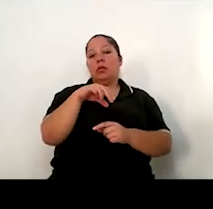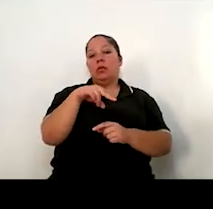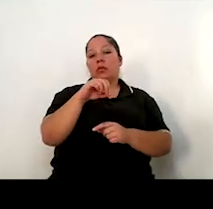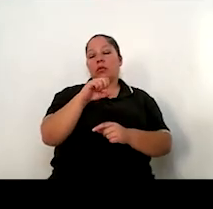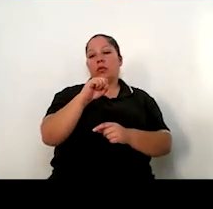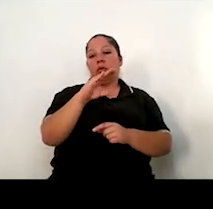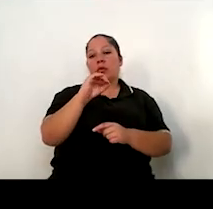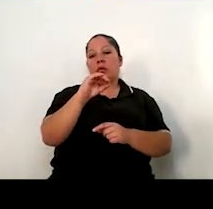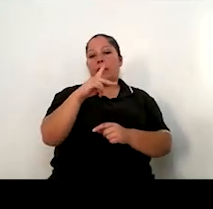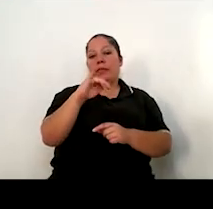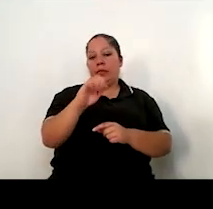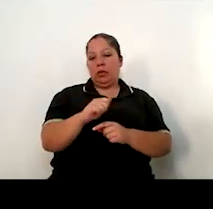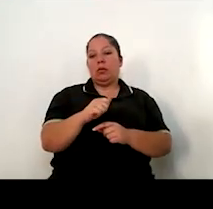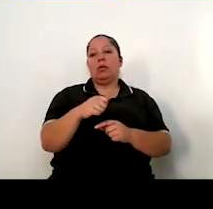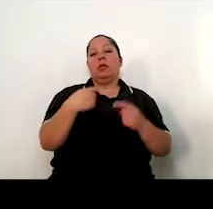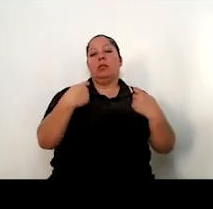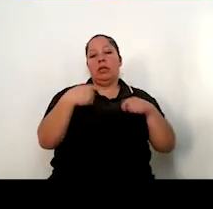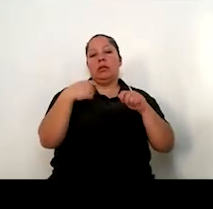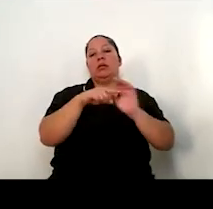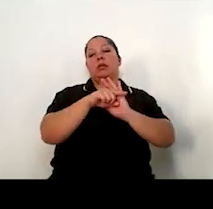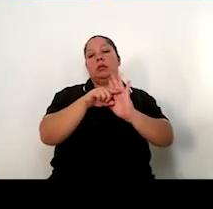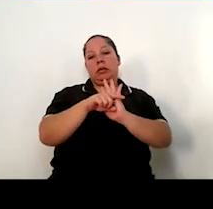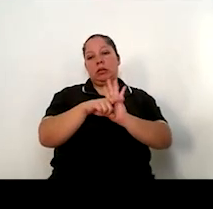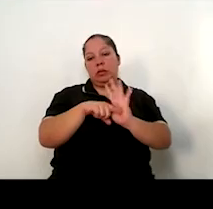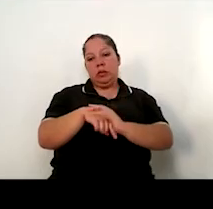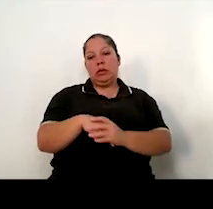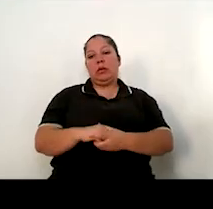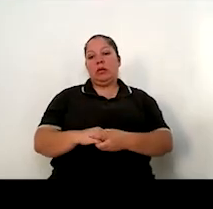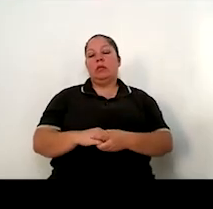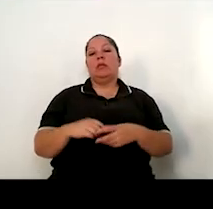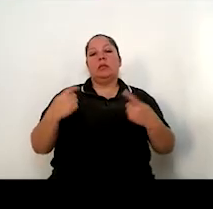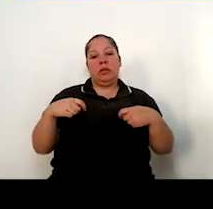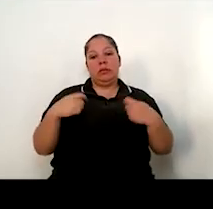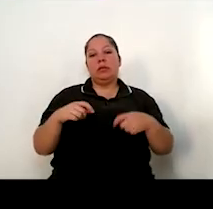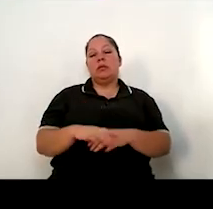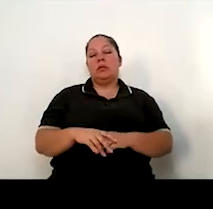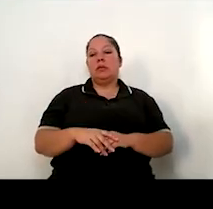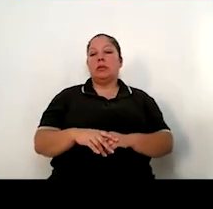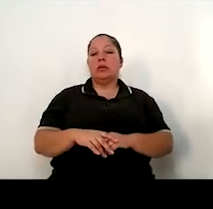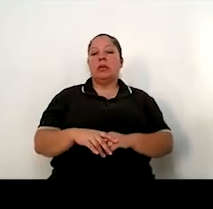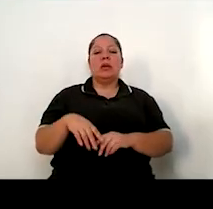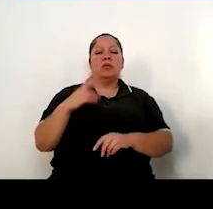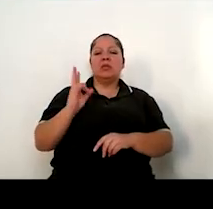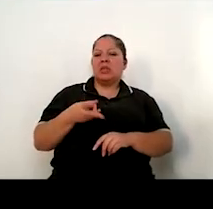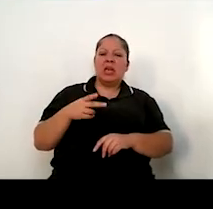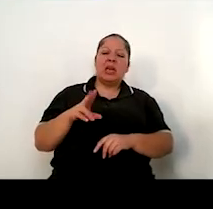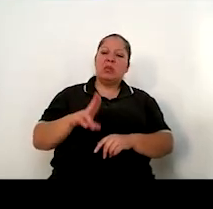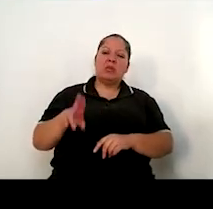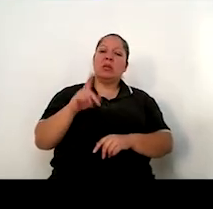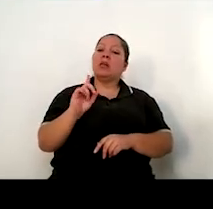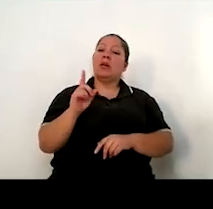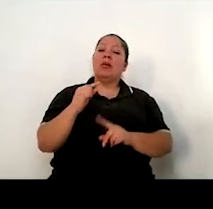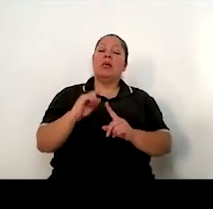se vier alterado, vai ter que realizar a colonoscopia depois, tá? Então, não é uma coisa que a gente faz na rotina, porque também é um exame bastante caro.